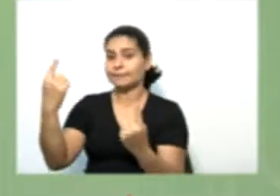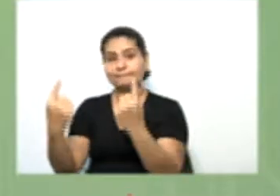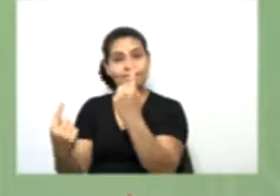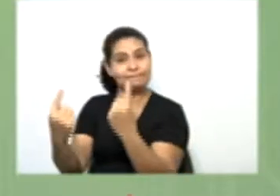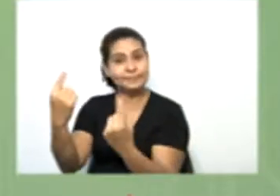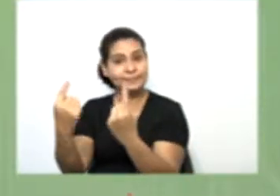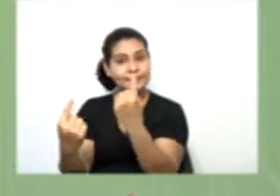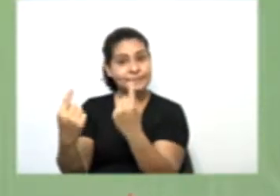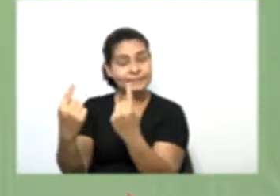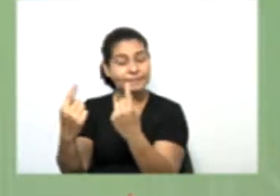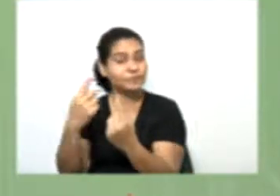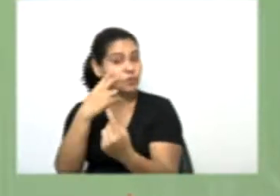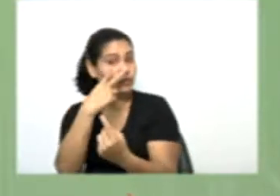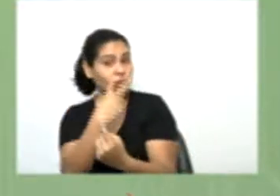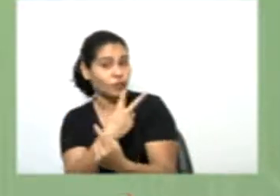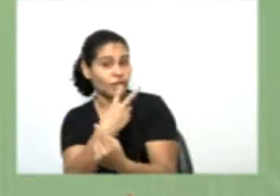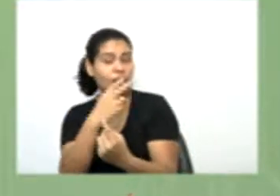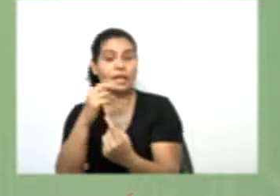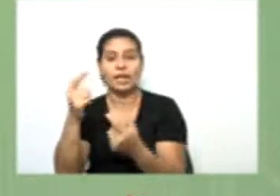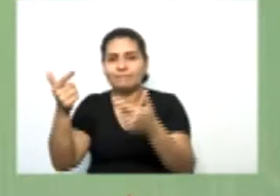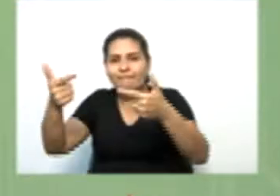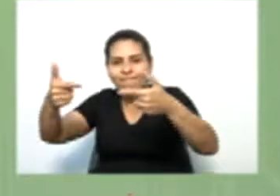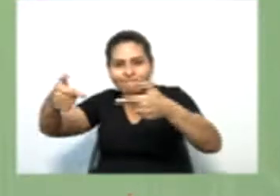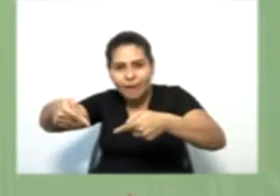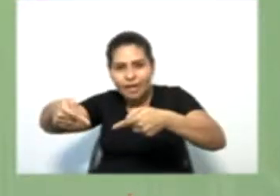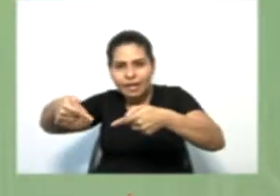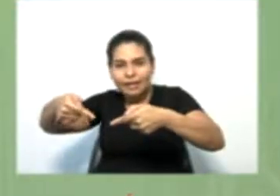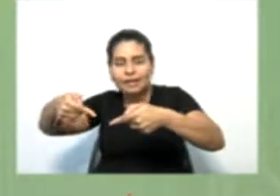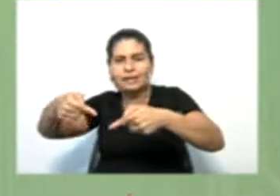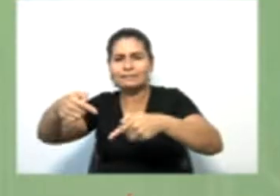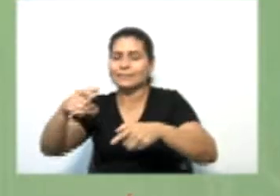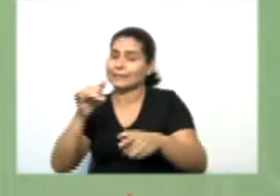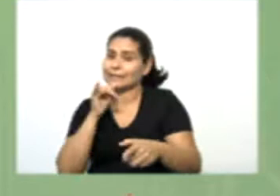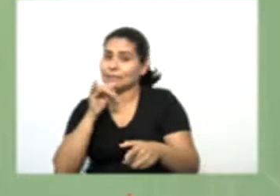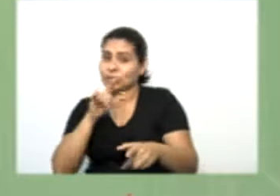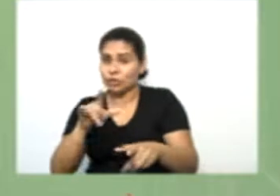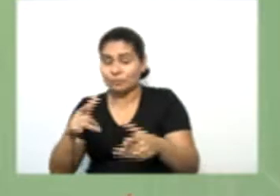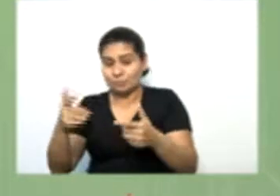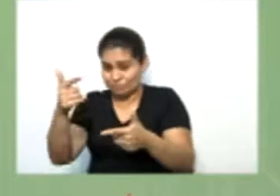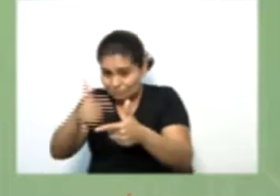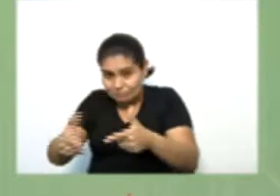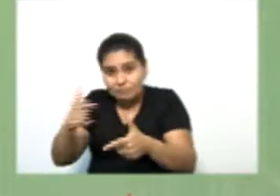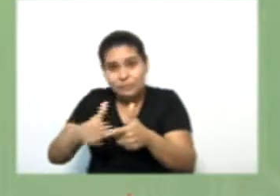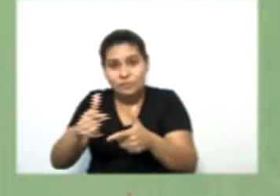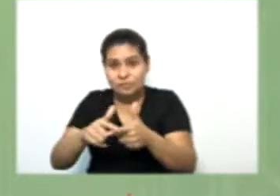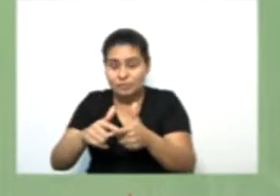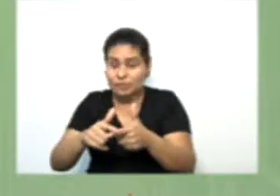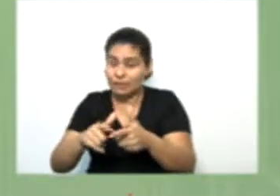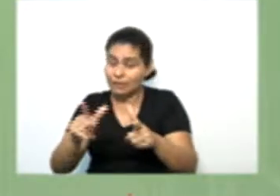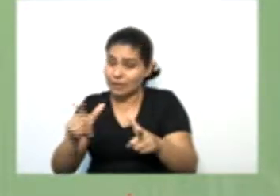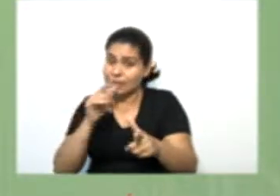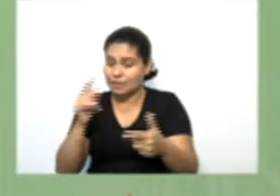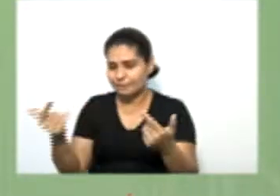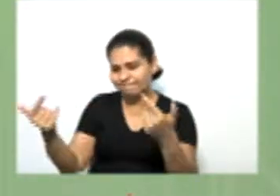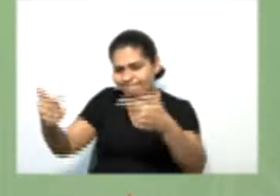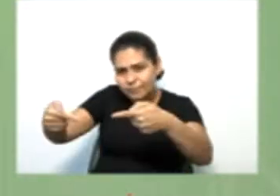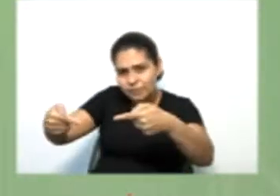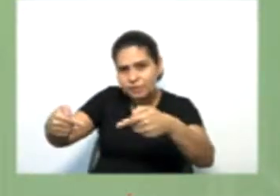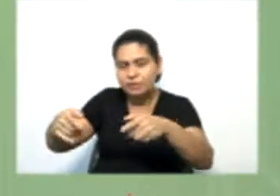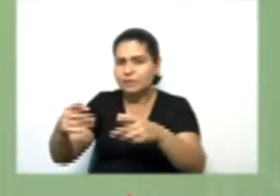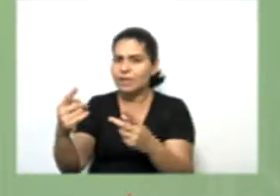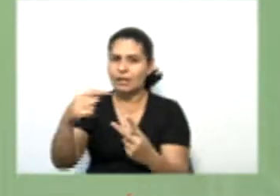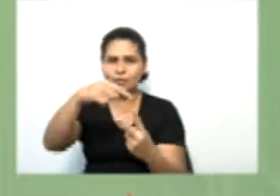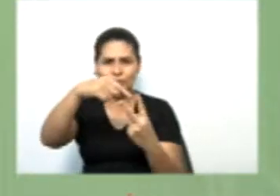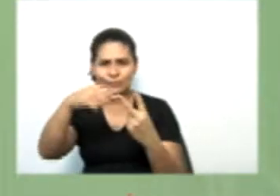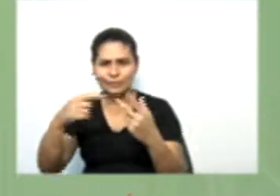aí. No adversário, numa negociação adversária, numa forma de conflito, melhor dizendo, adversária, as